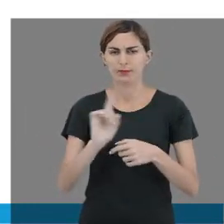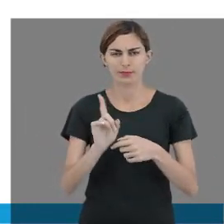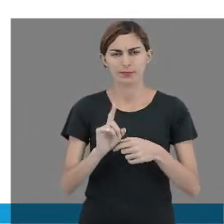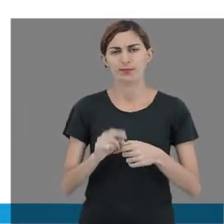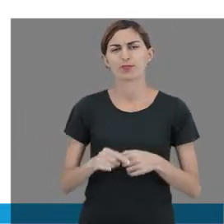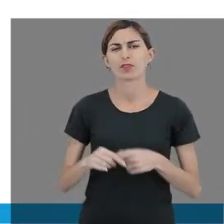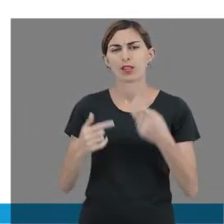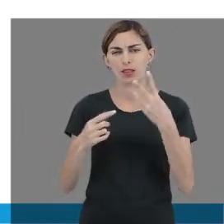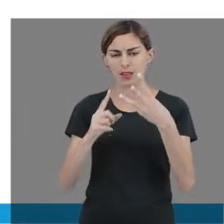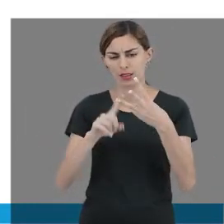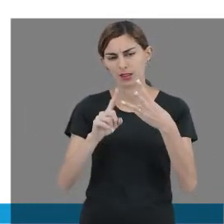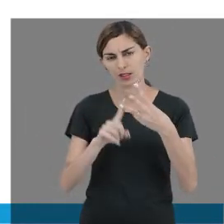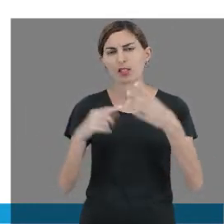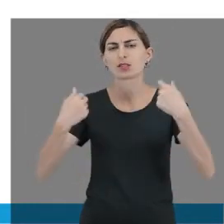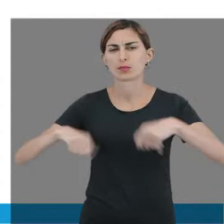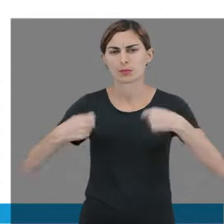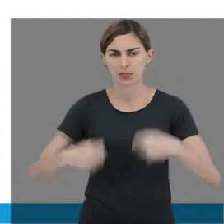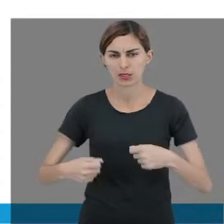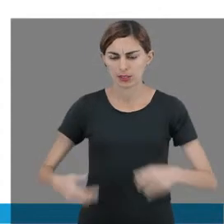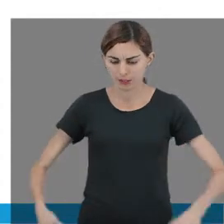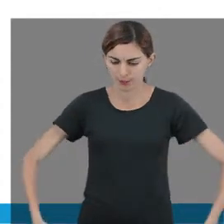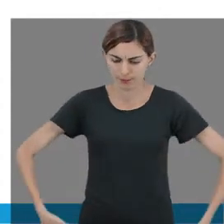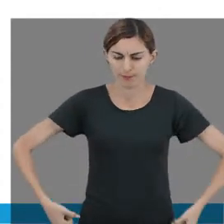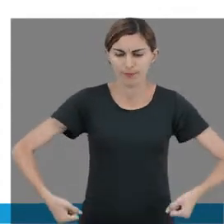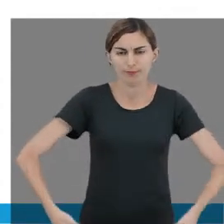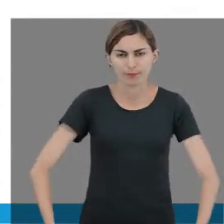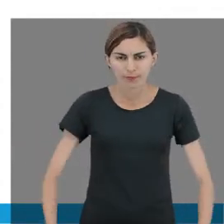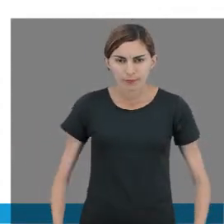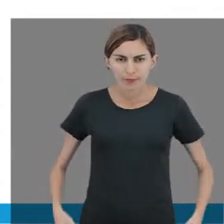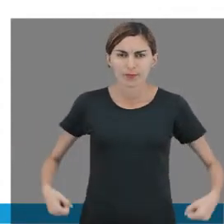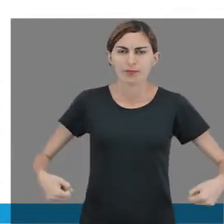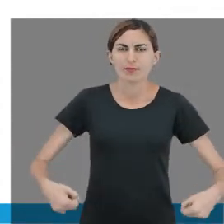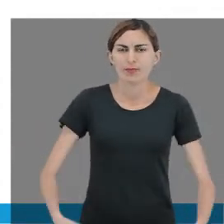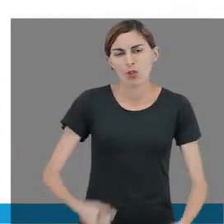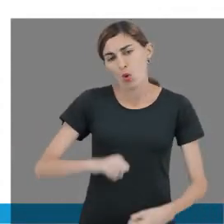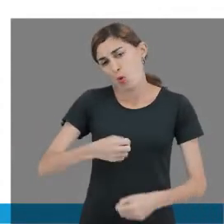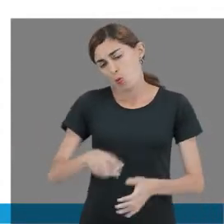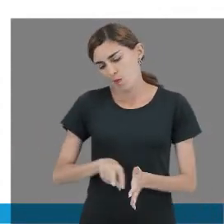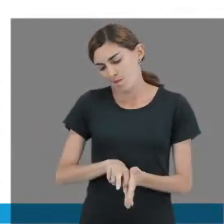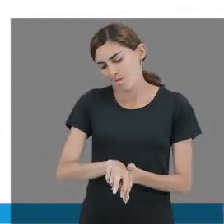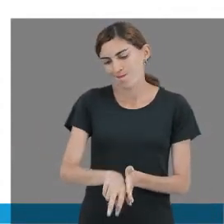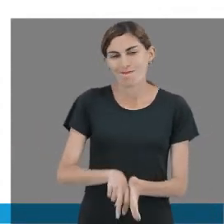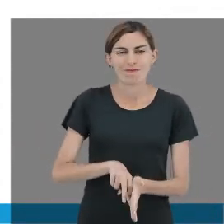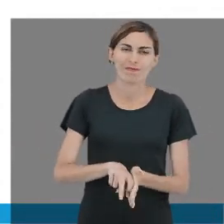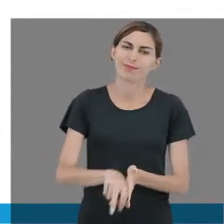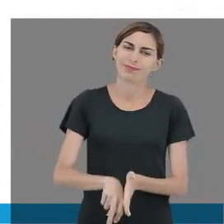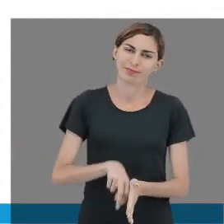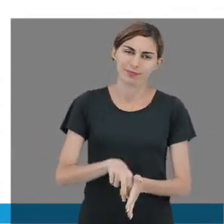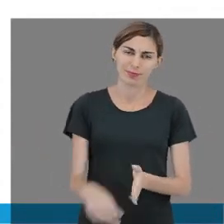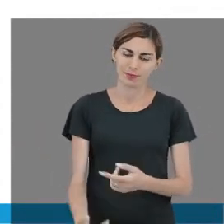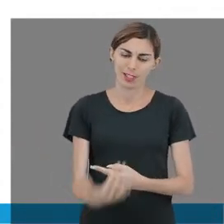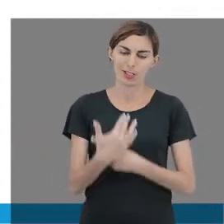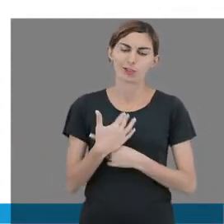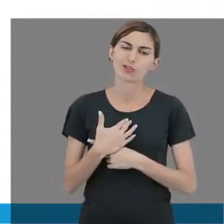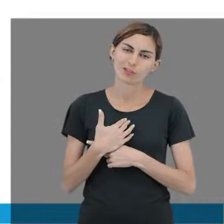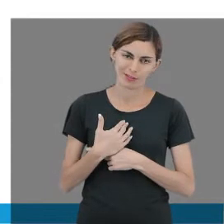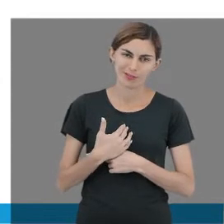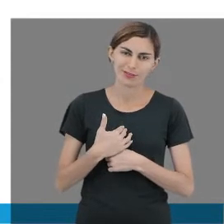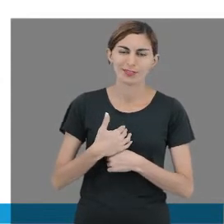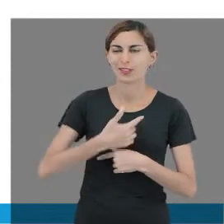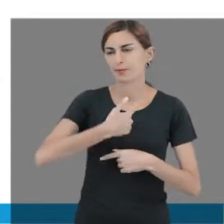O nível 3, que precisa de aditamento, ou seja, ou precisa de aparelho para poder